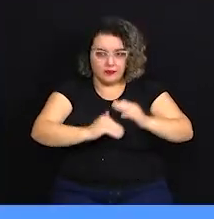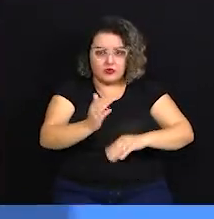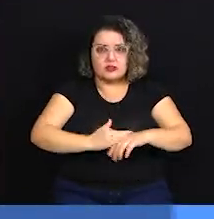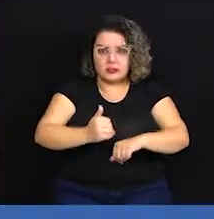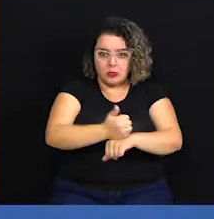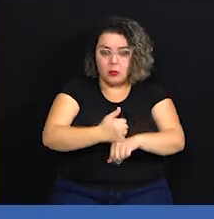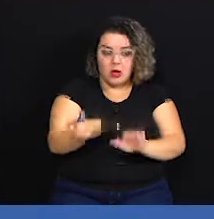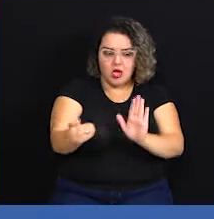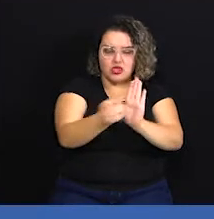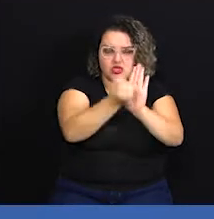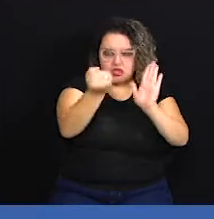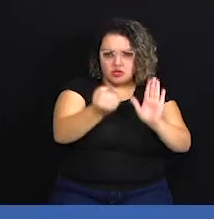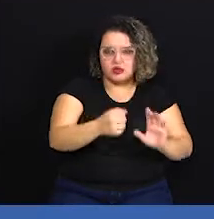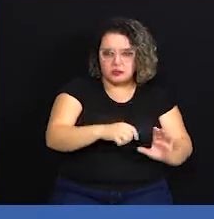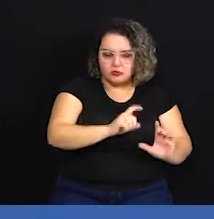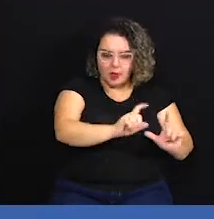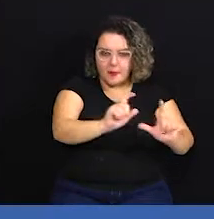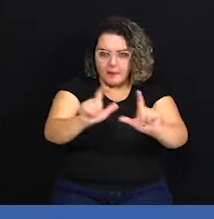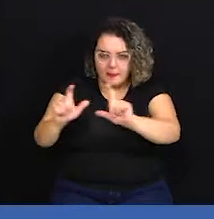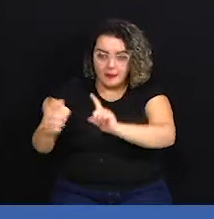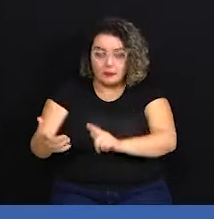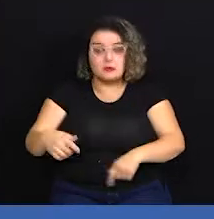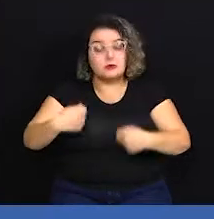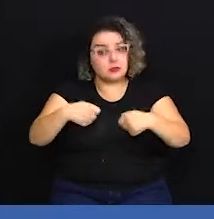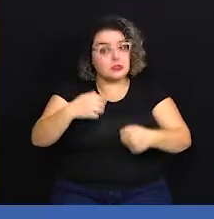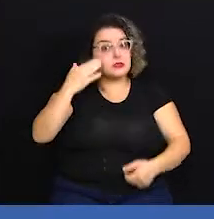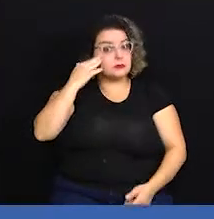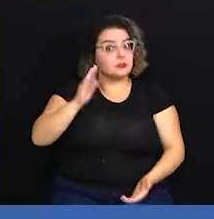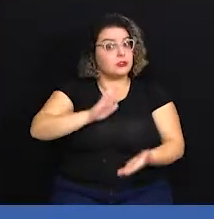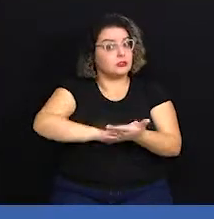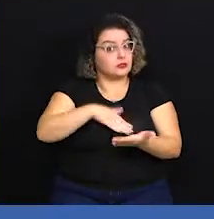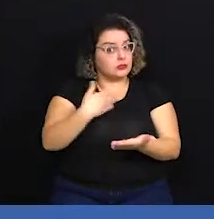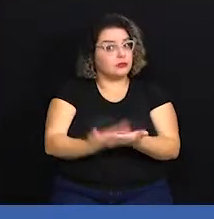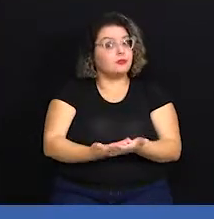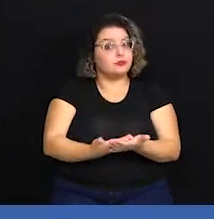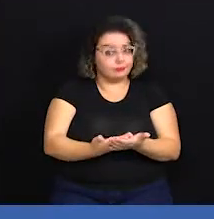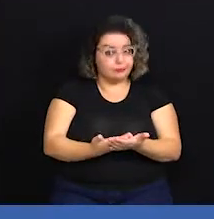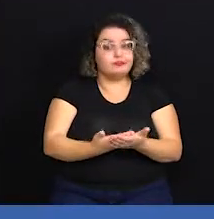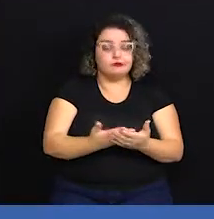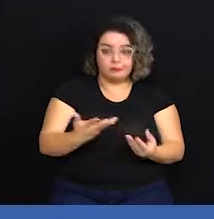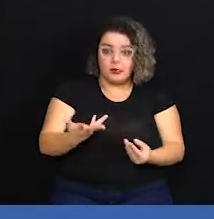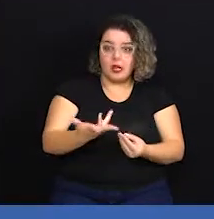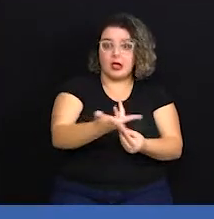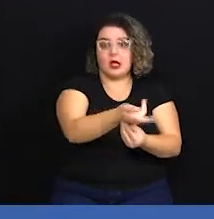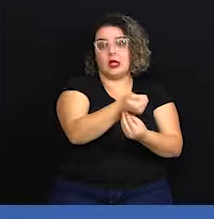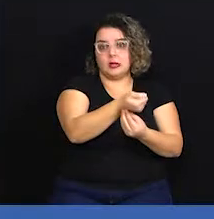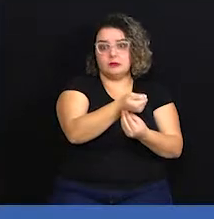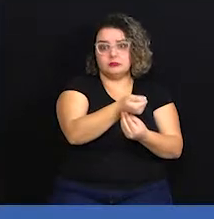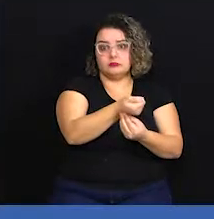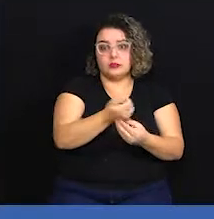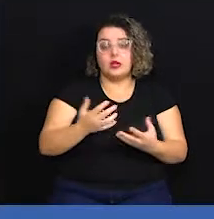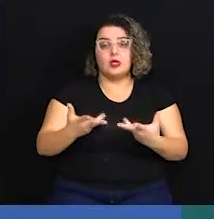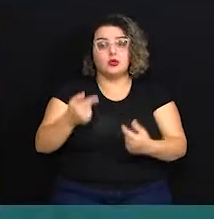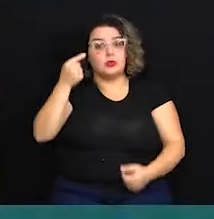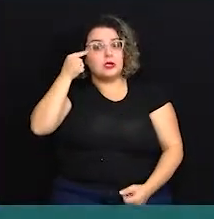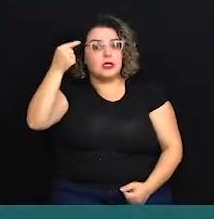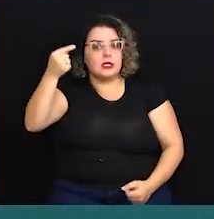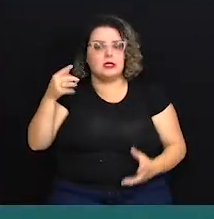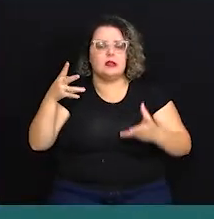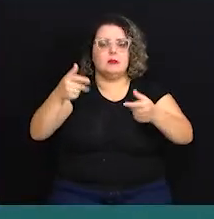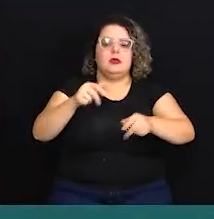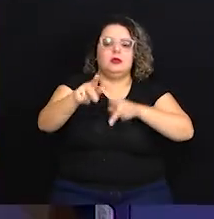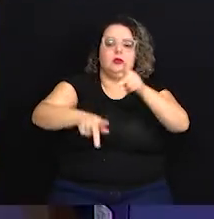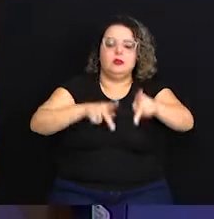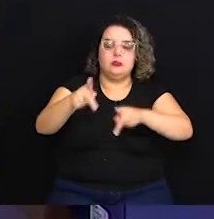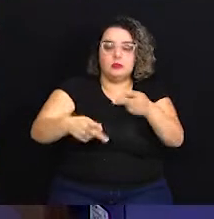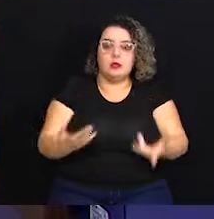O curador de arte também precisa saber interpretar as obras e conseguir transmitir a ideia do artista para o seu público.